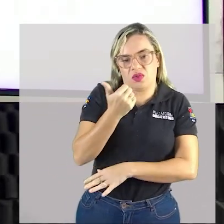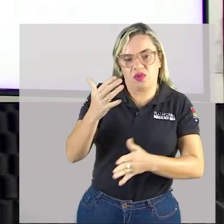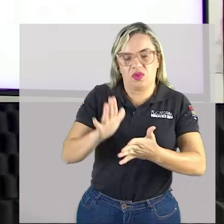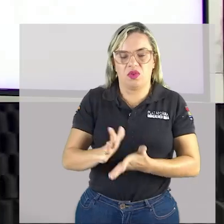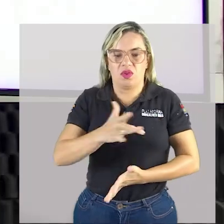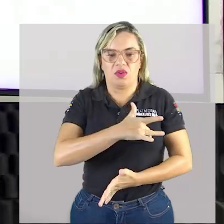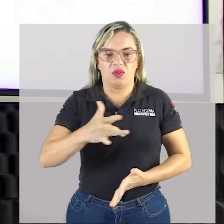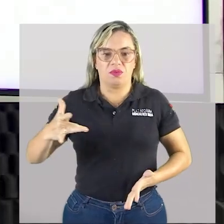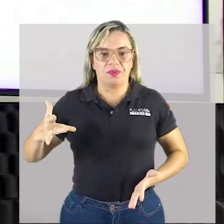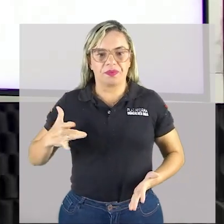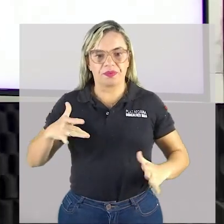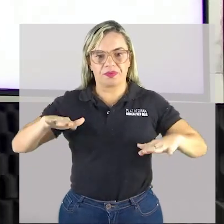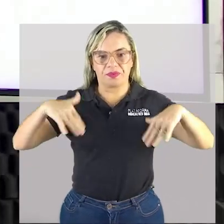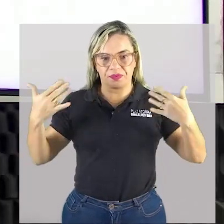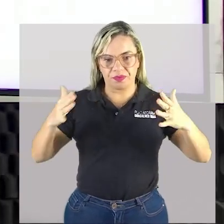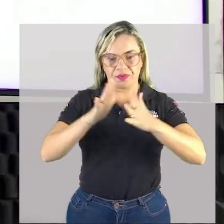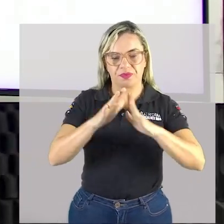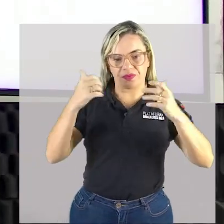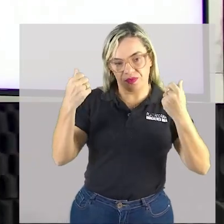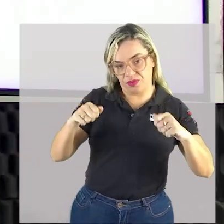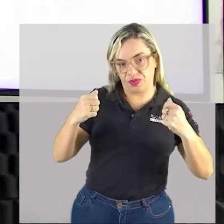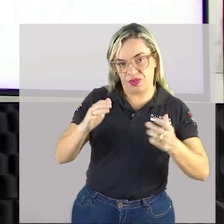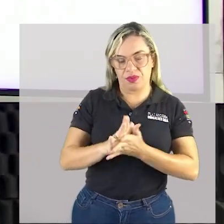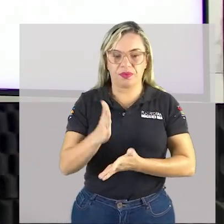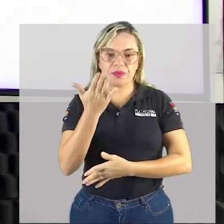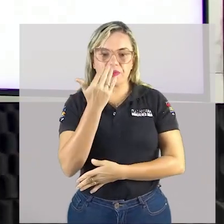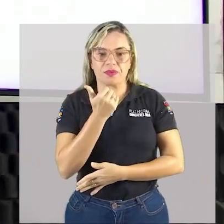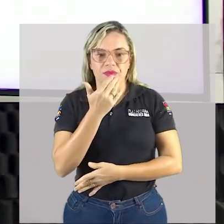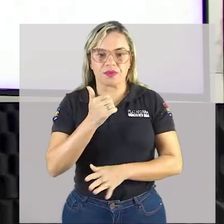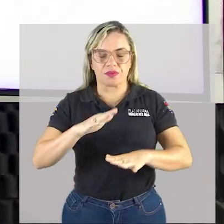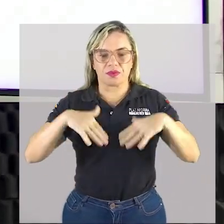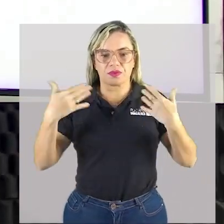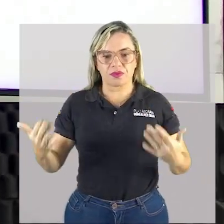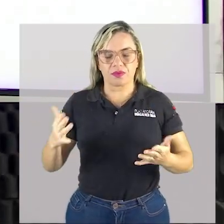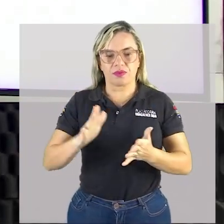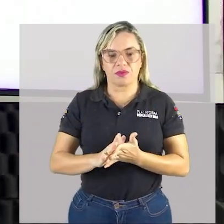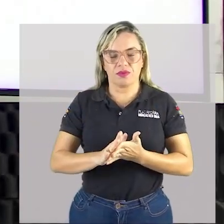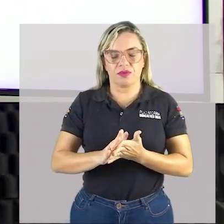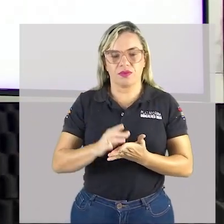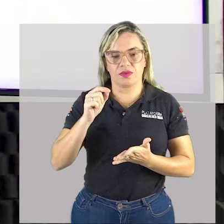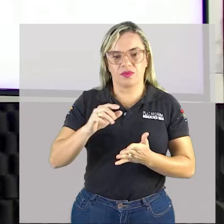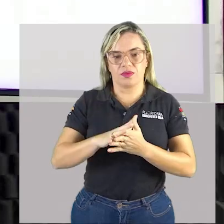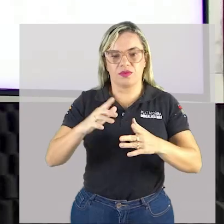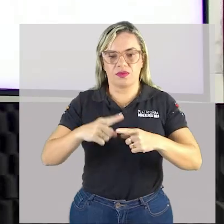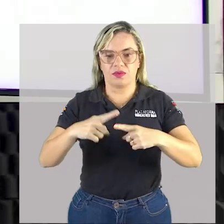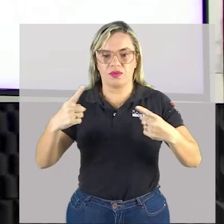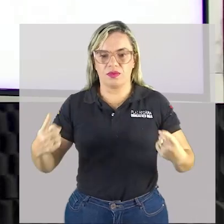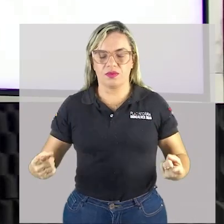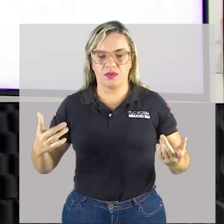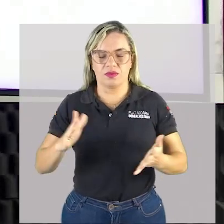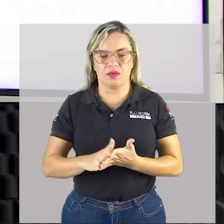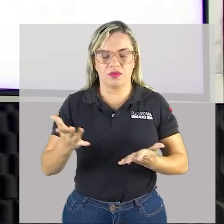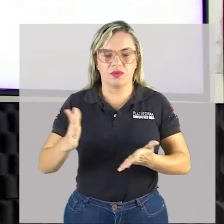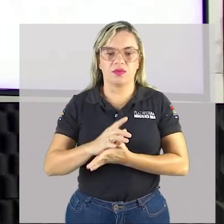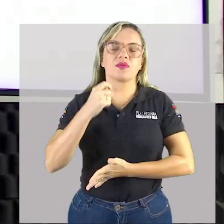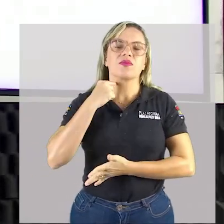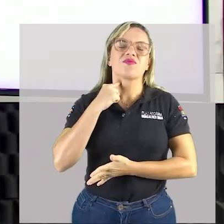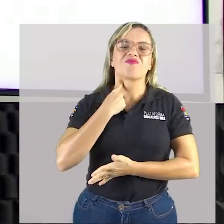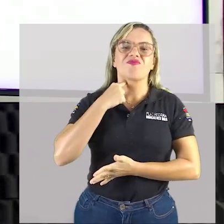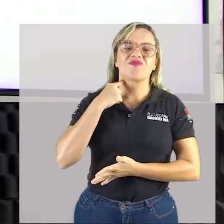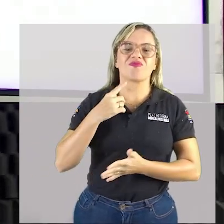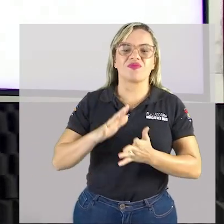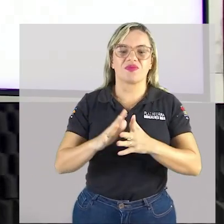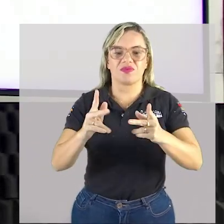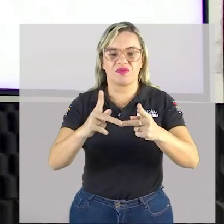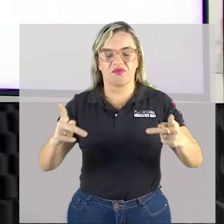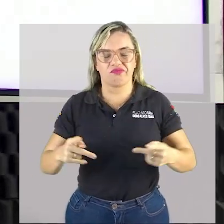negócio saudável, precisamos nos alimentar, então vamos comer aquilo, mas está contaminado, está